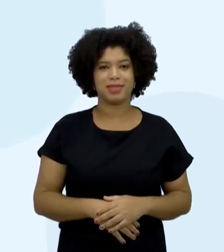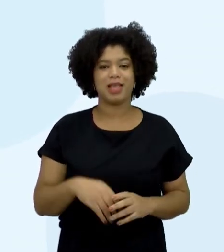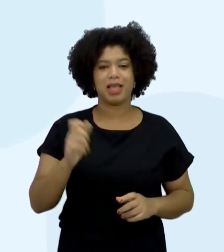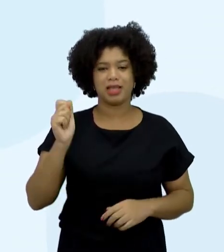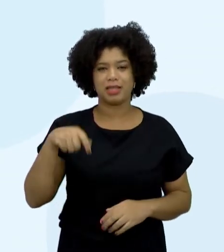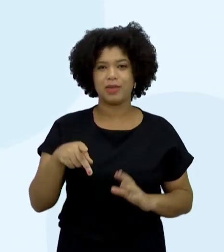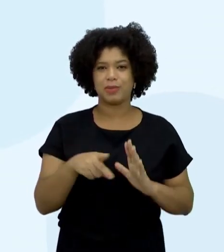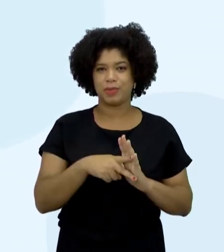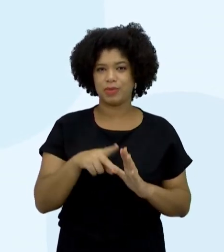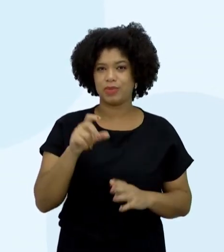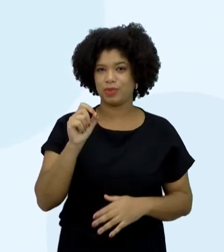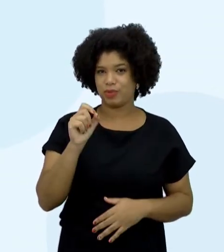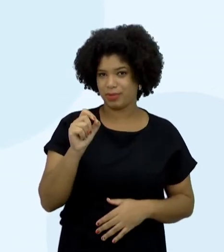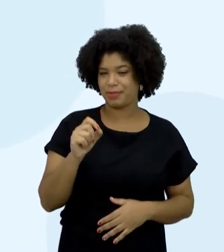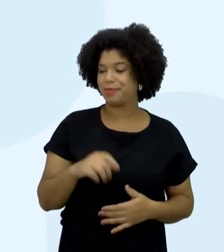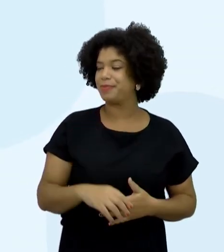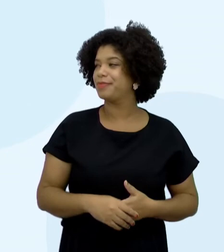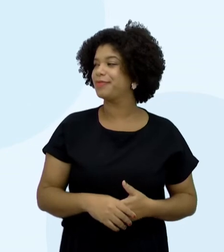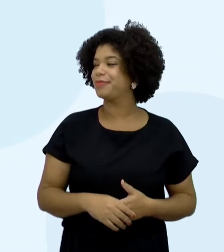um espelho